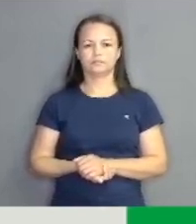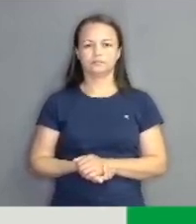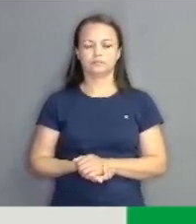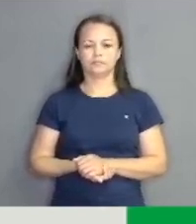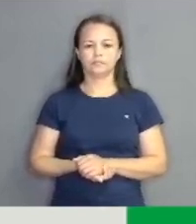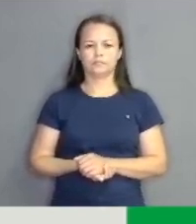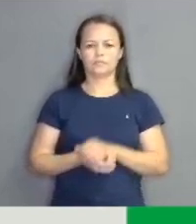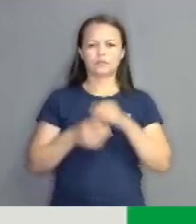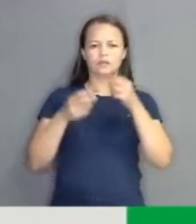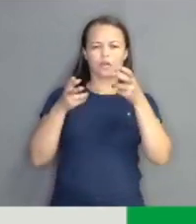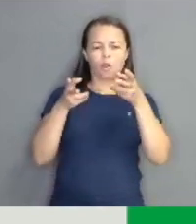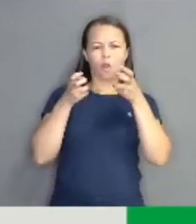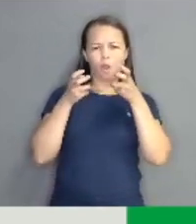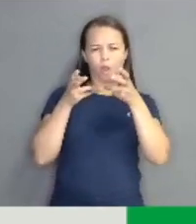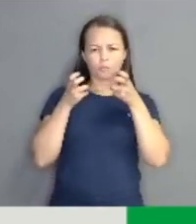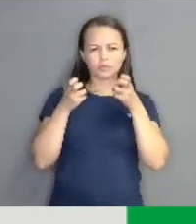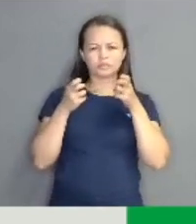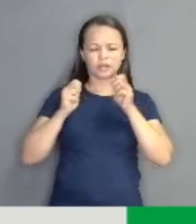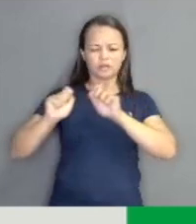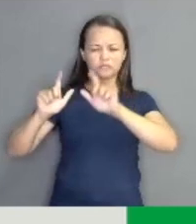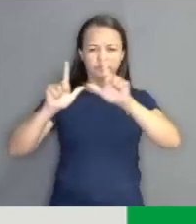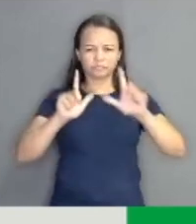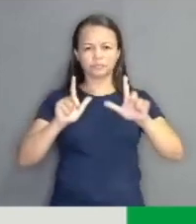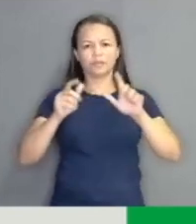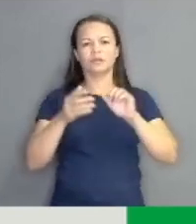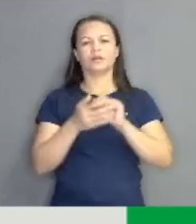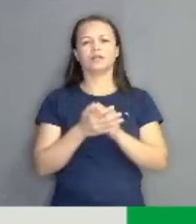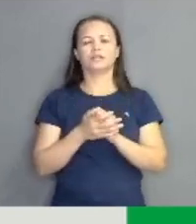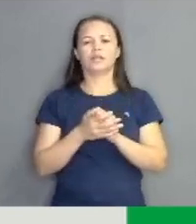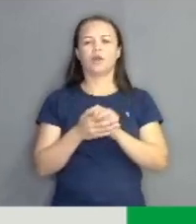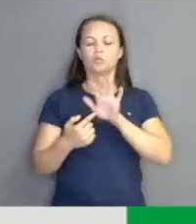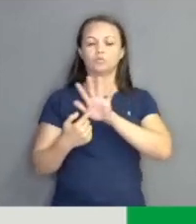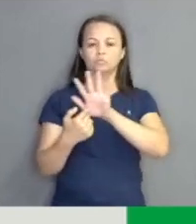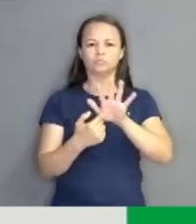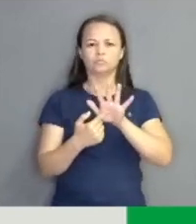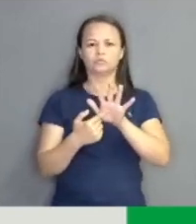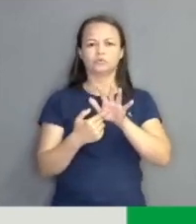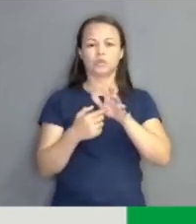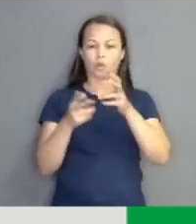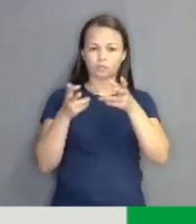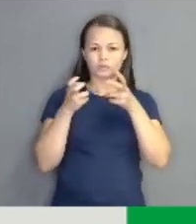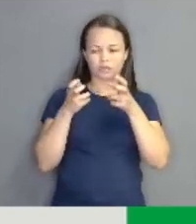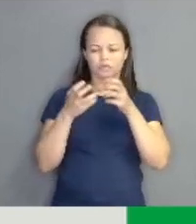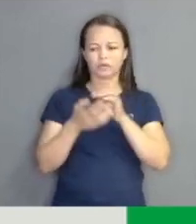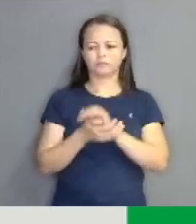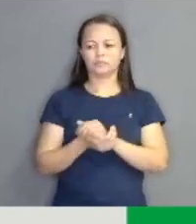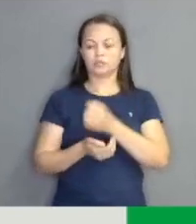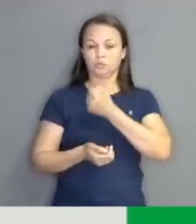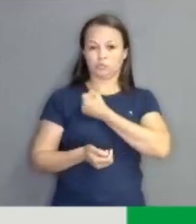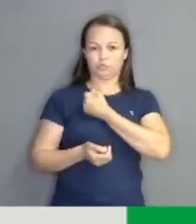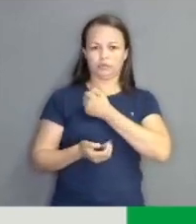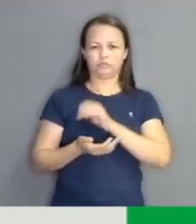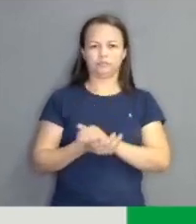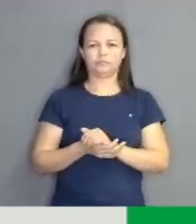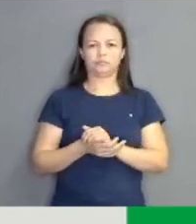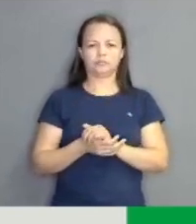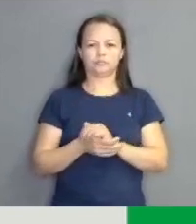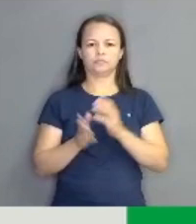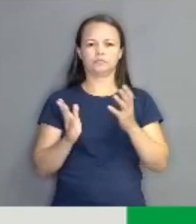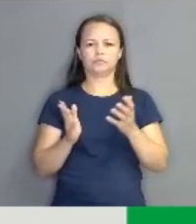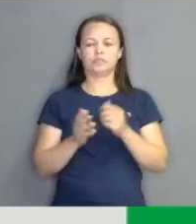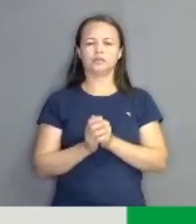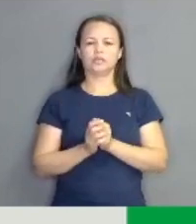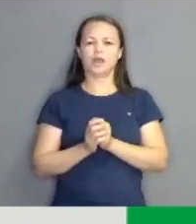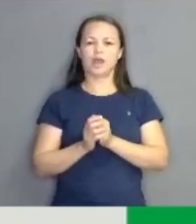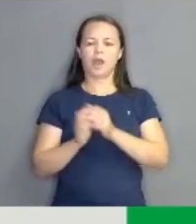Aqui, ó. Aqui já está disposto o número, pessoal. Observa só. Começamos, ó, na